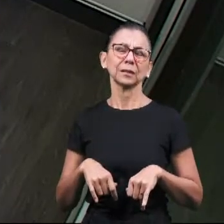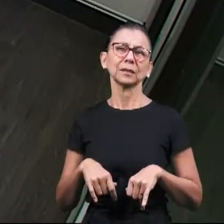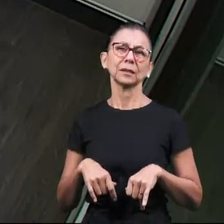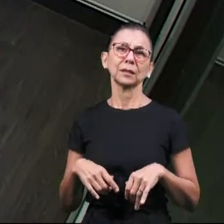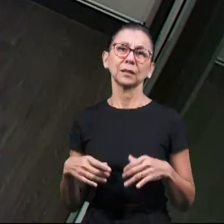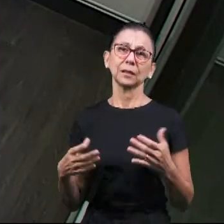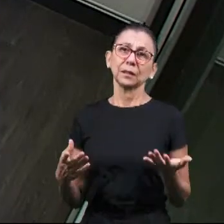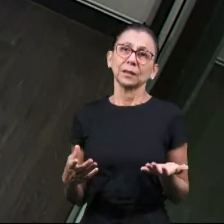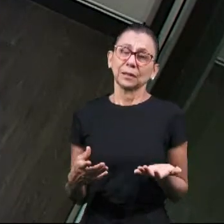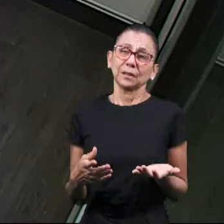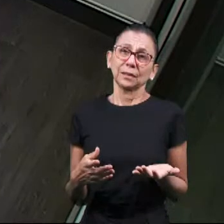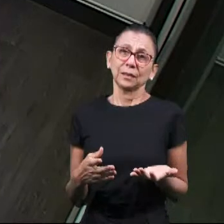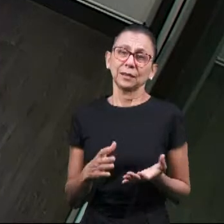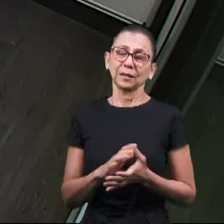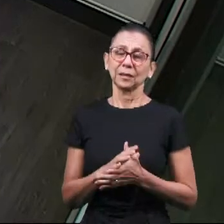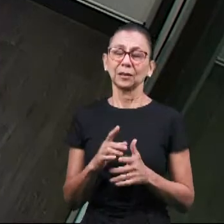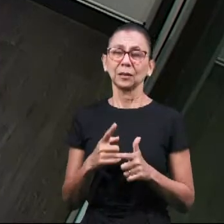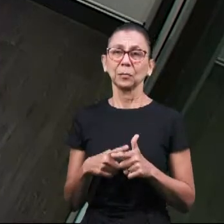esse dia vai ficar marcado. Dia